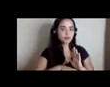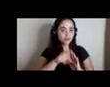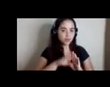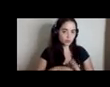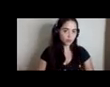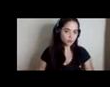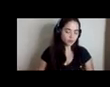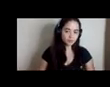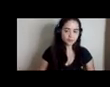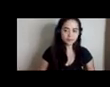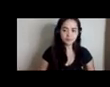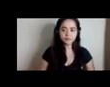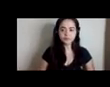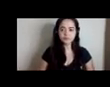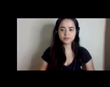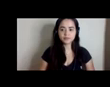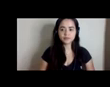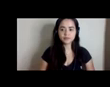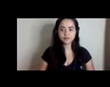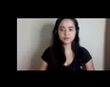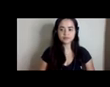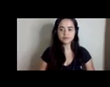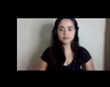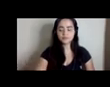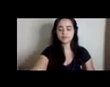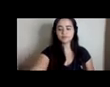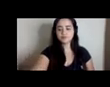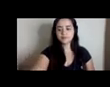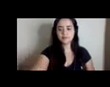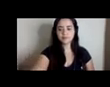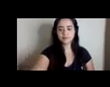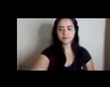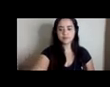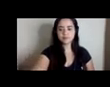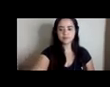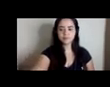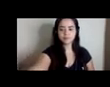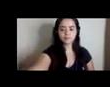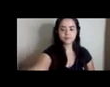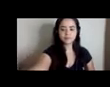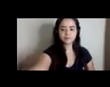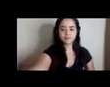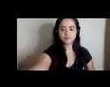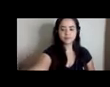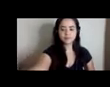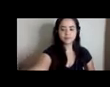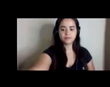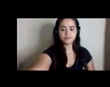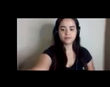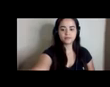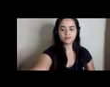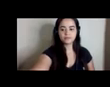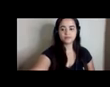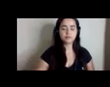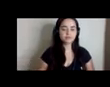são, principalmente na educação profissional tecnológica, são quase que os